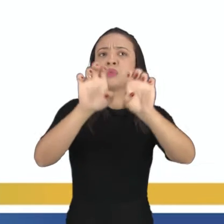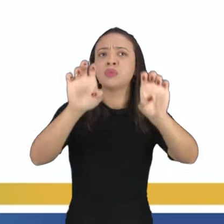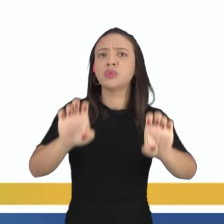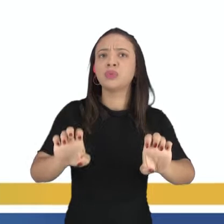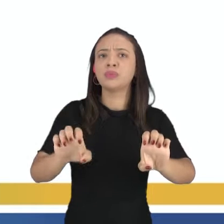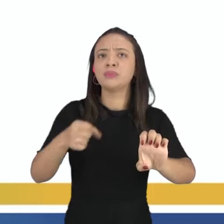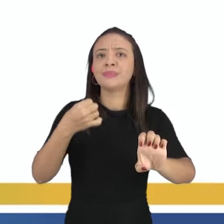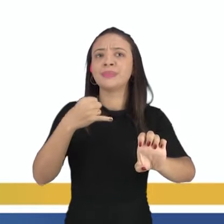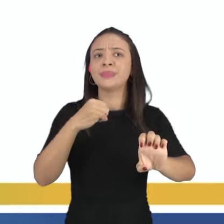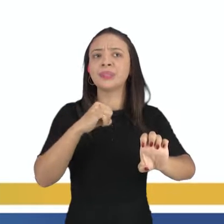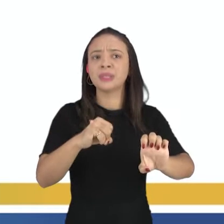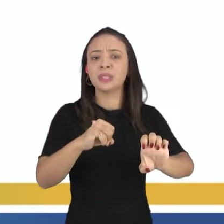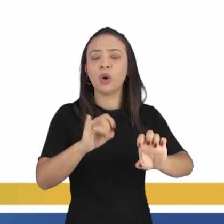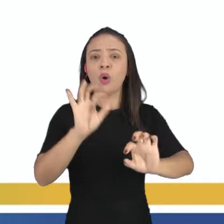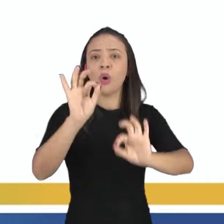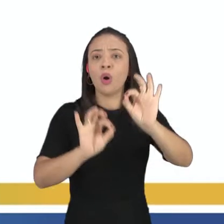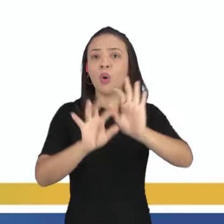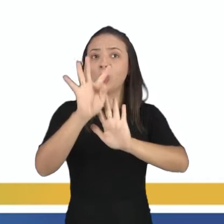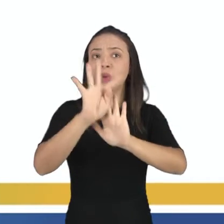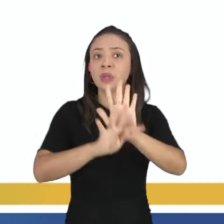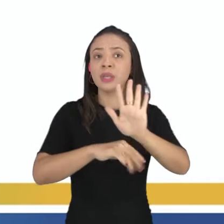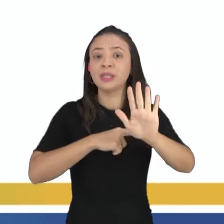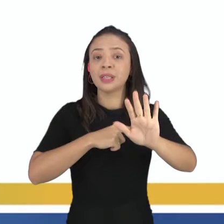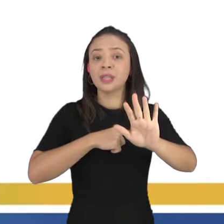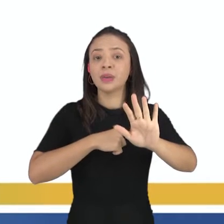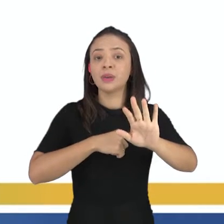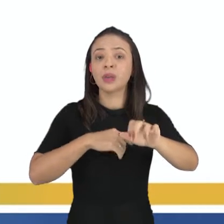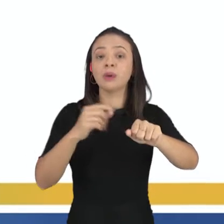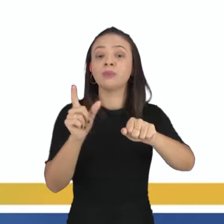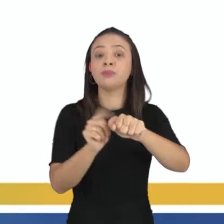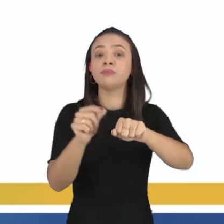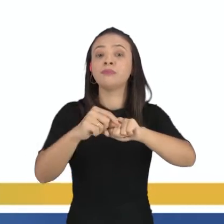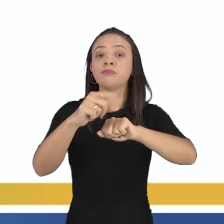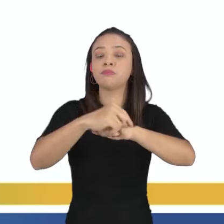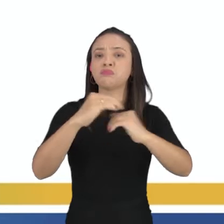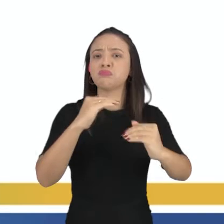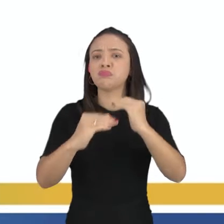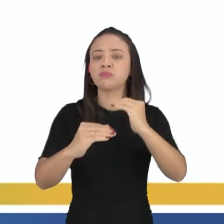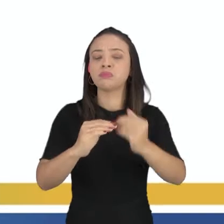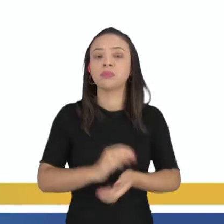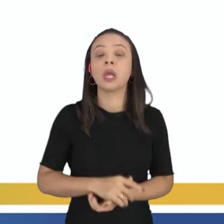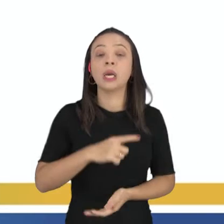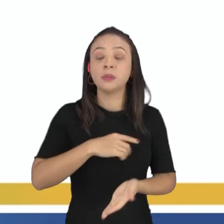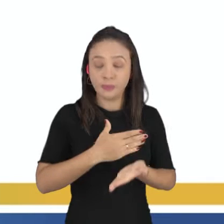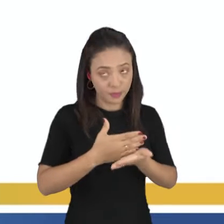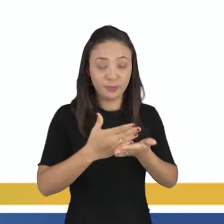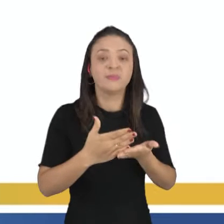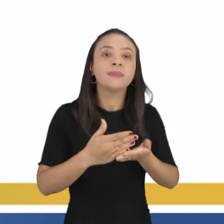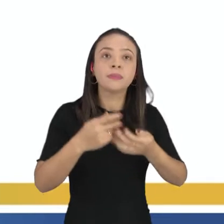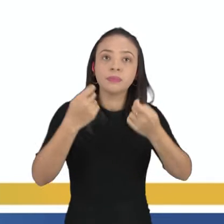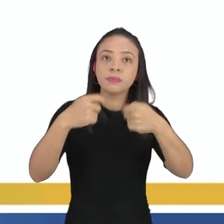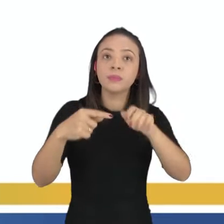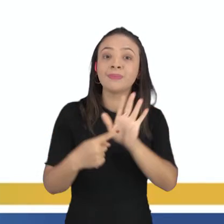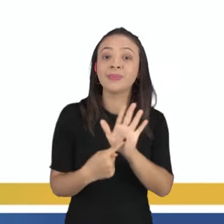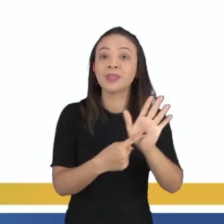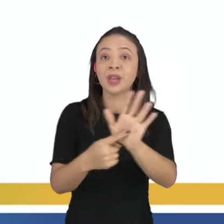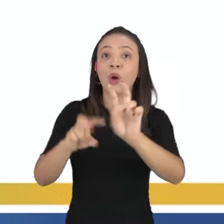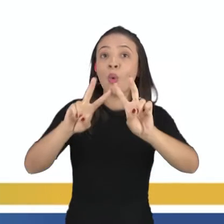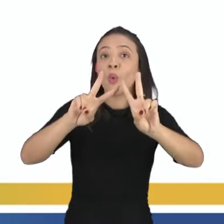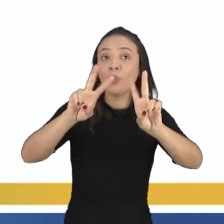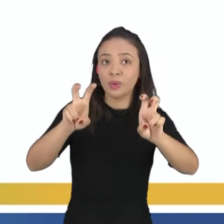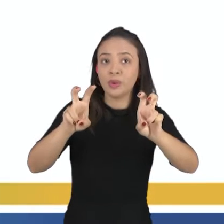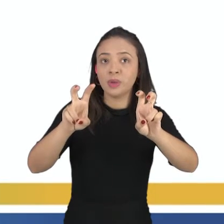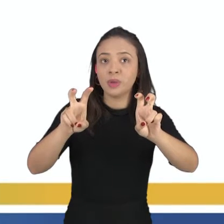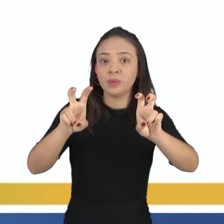Quando você produz um texto que tem contra-argumentação. Primeiro, na introdução, você deve delimitar o tema, o que